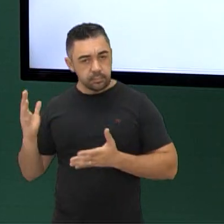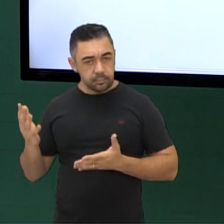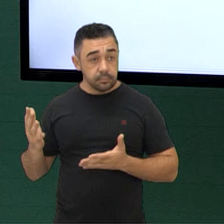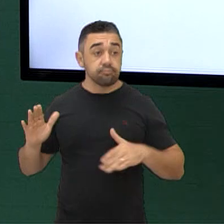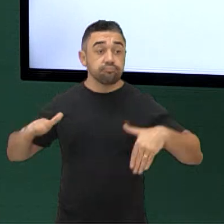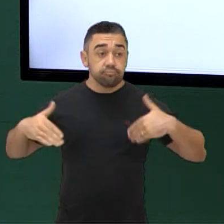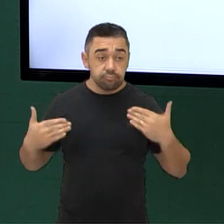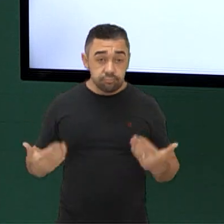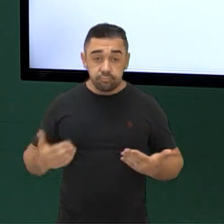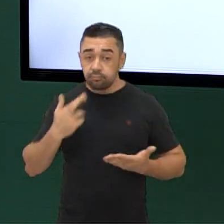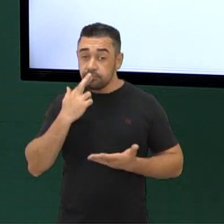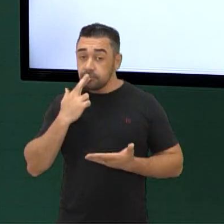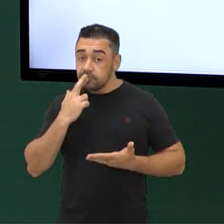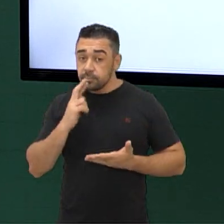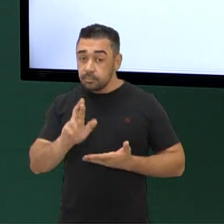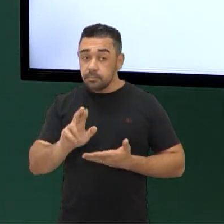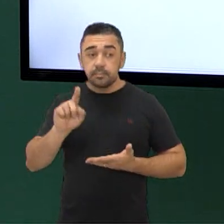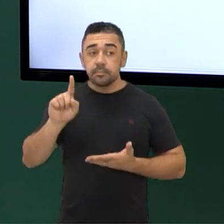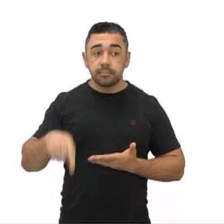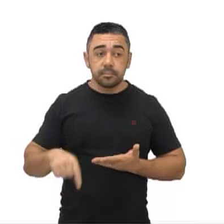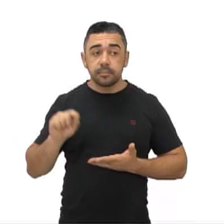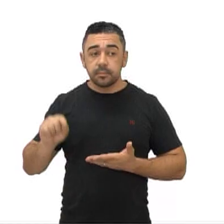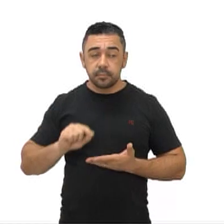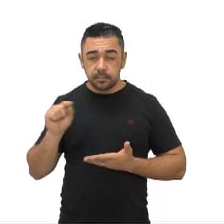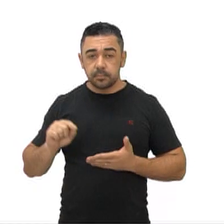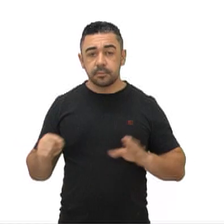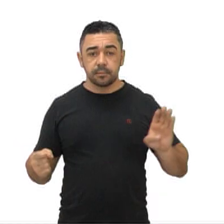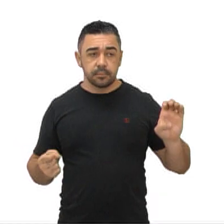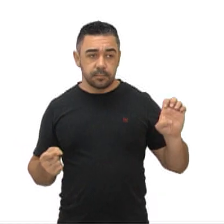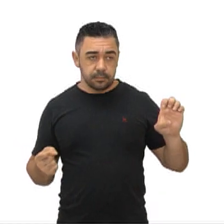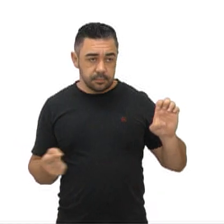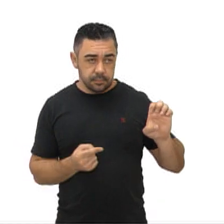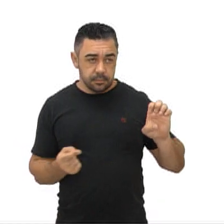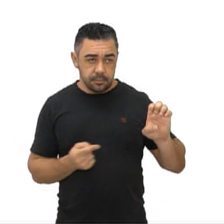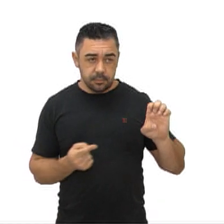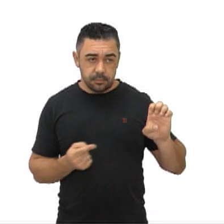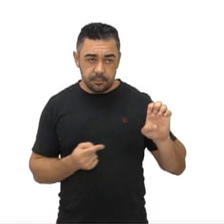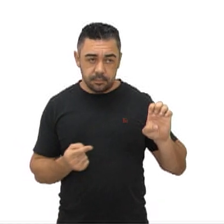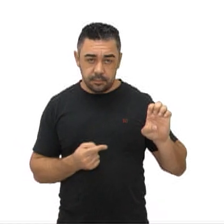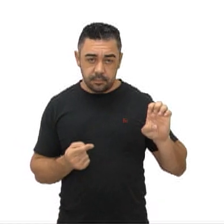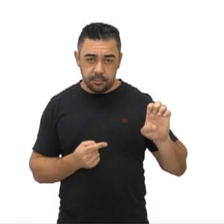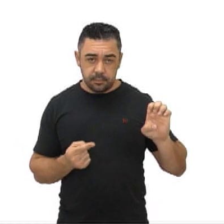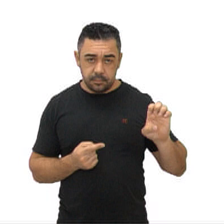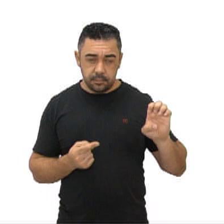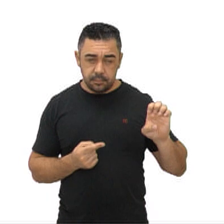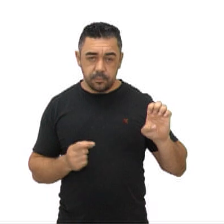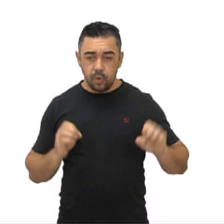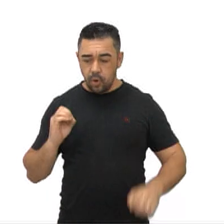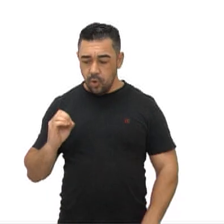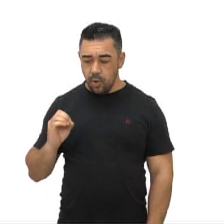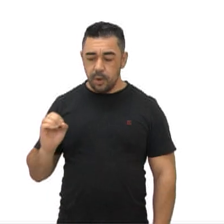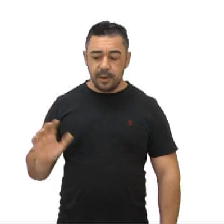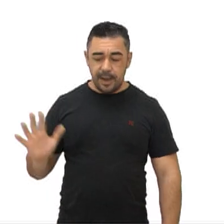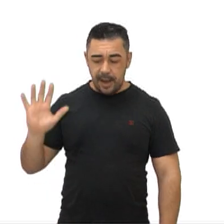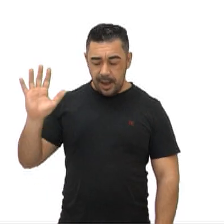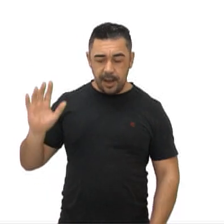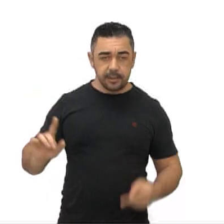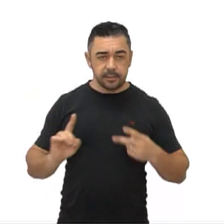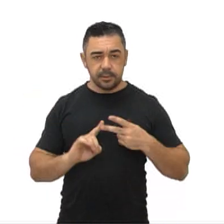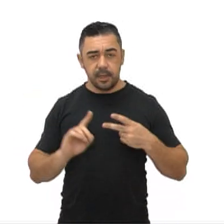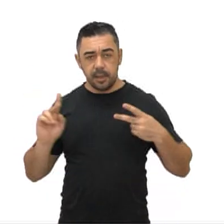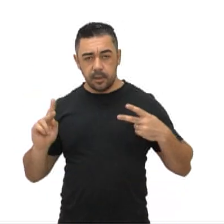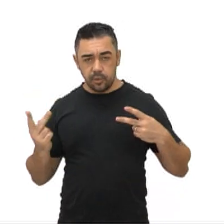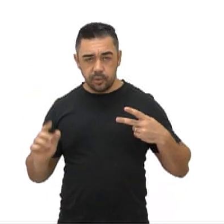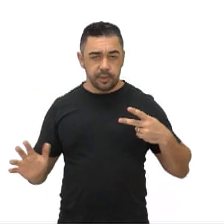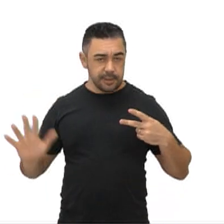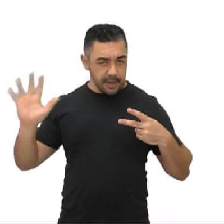Então, voltando aqui, a resposta, as substâncias que vão ser obtidas, O gasoso e